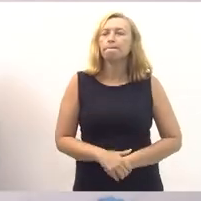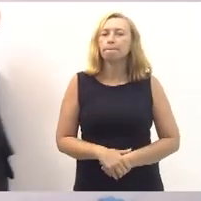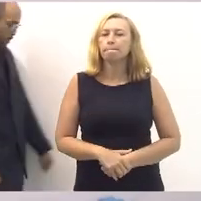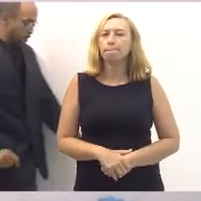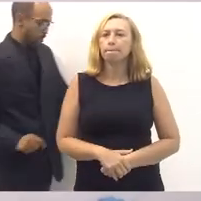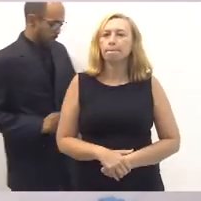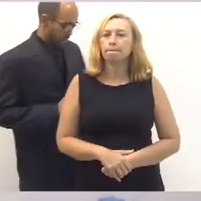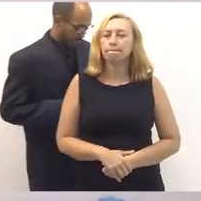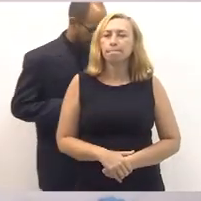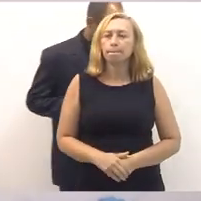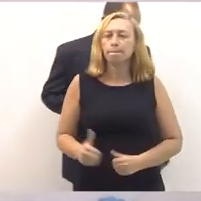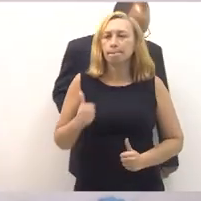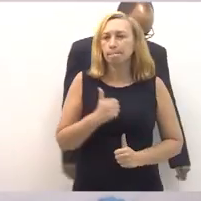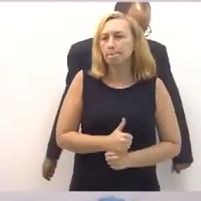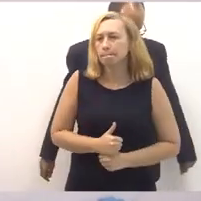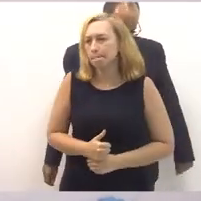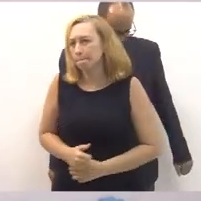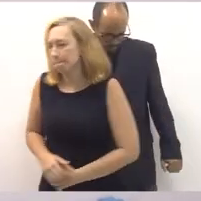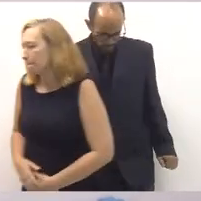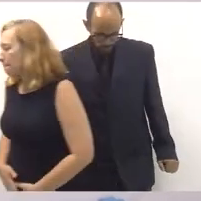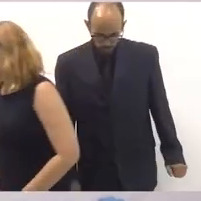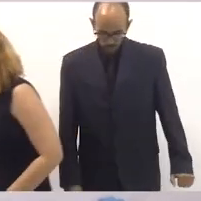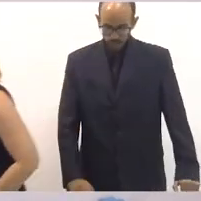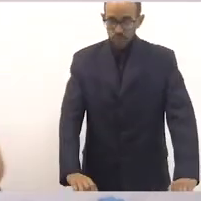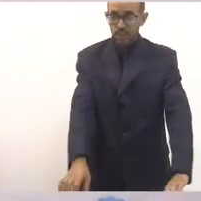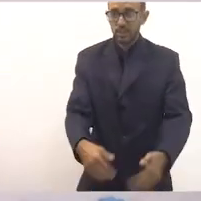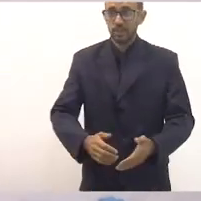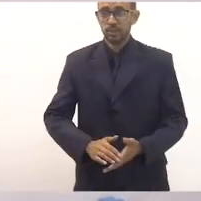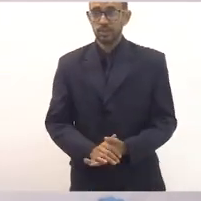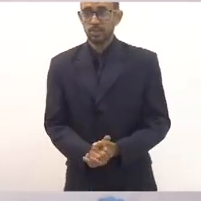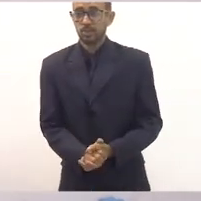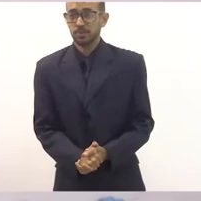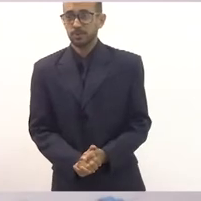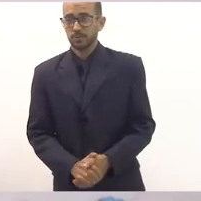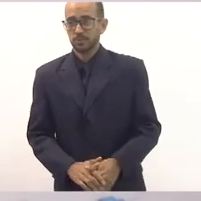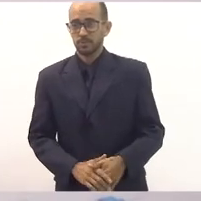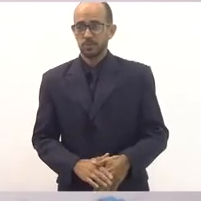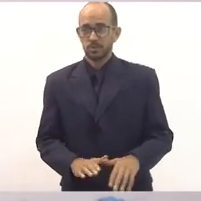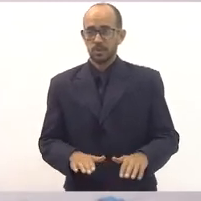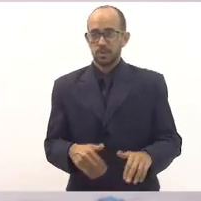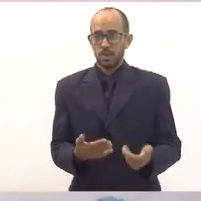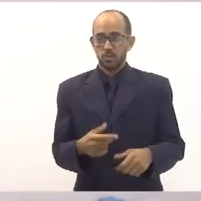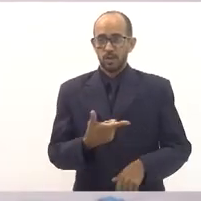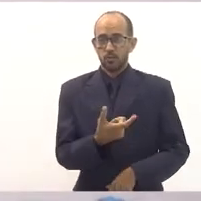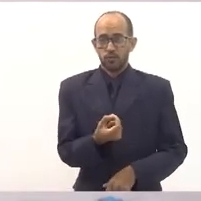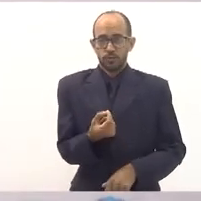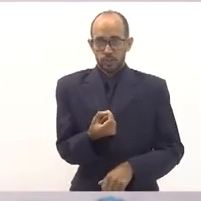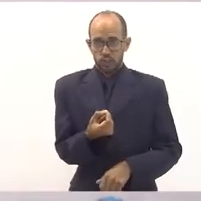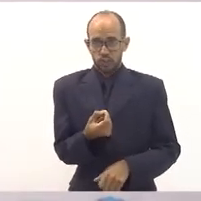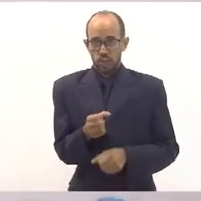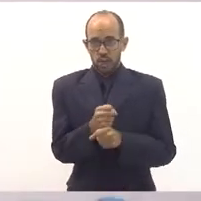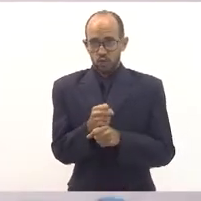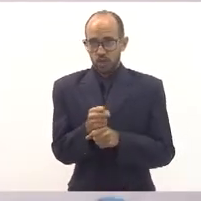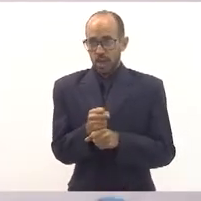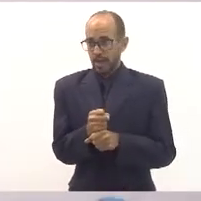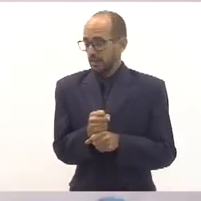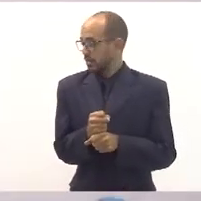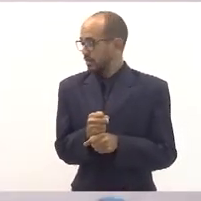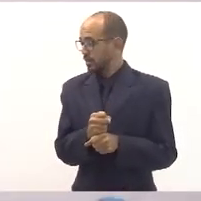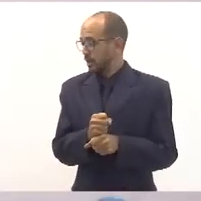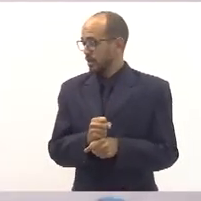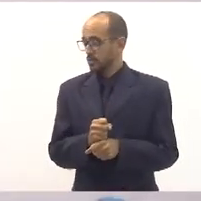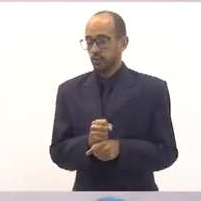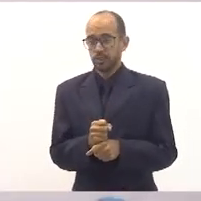não então toque como coordenador da sua sessão psicodélica são 20 anos de marcha da maconha é muita se